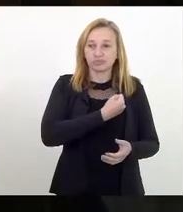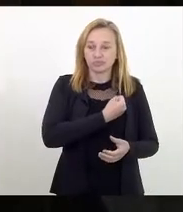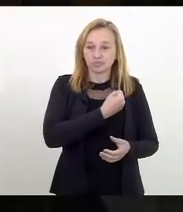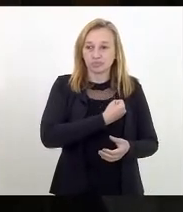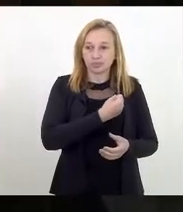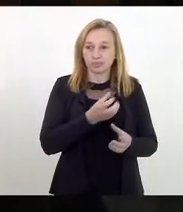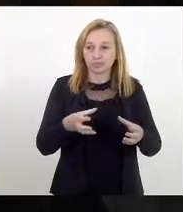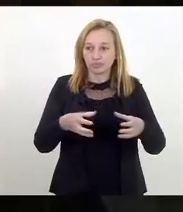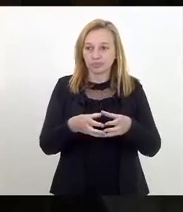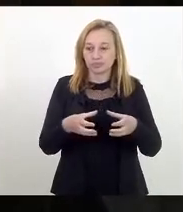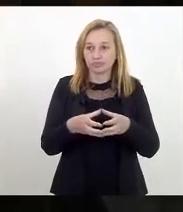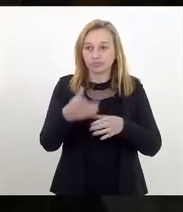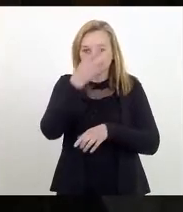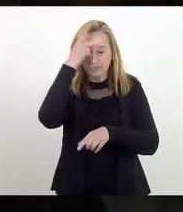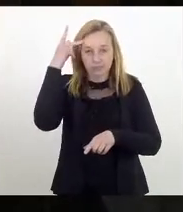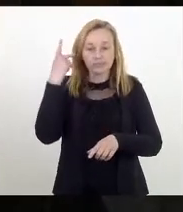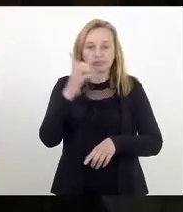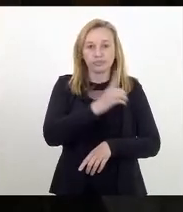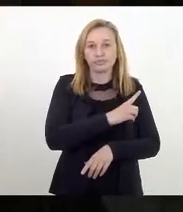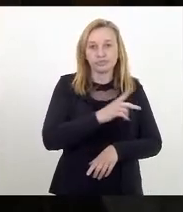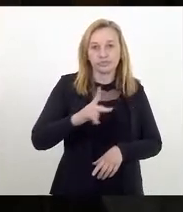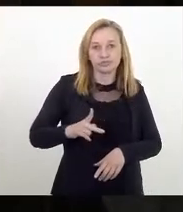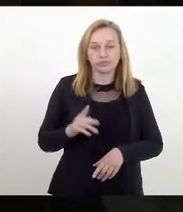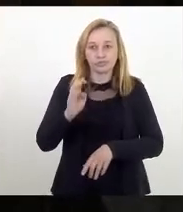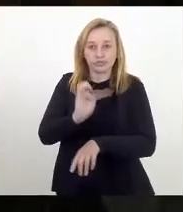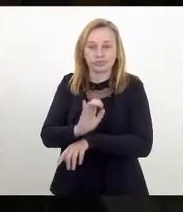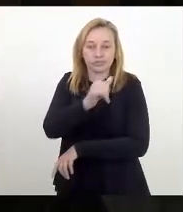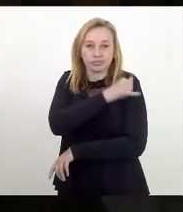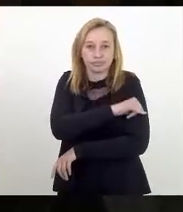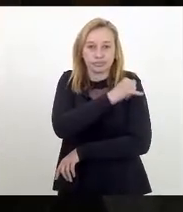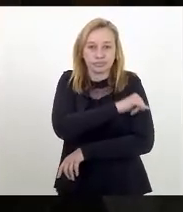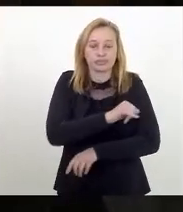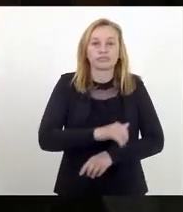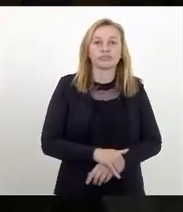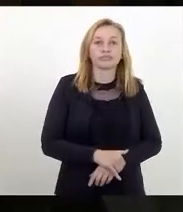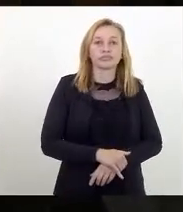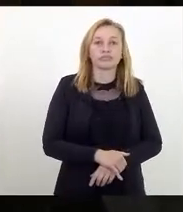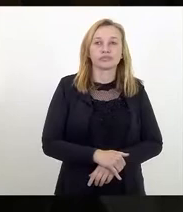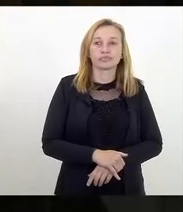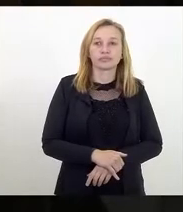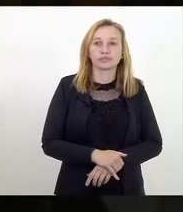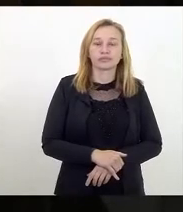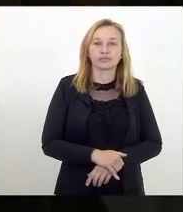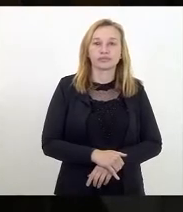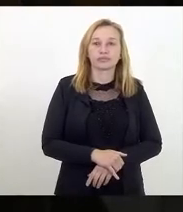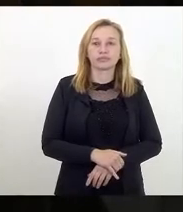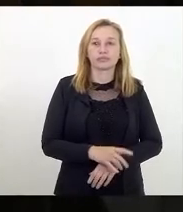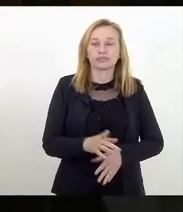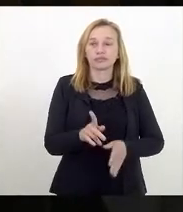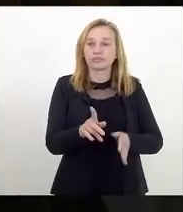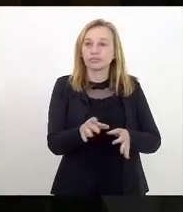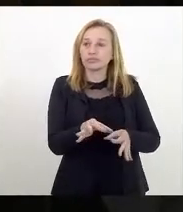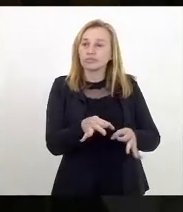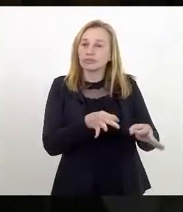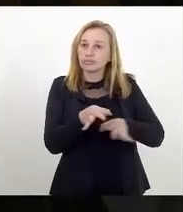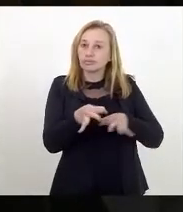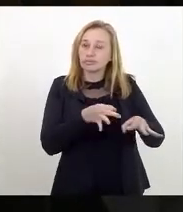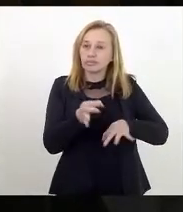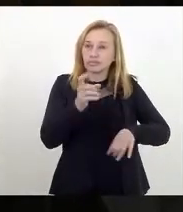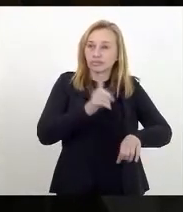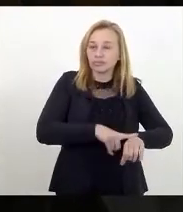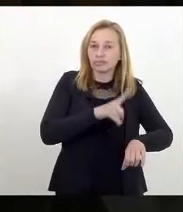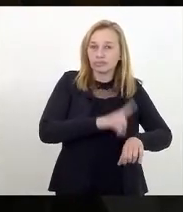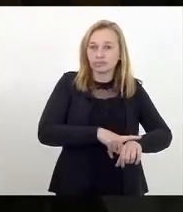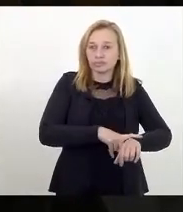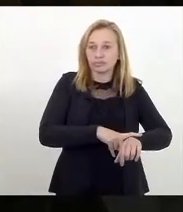apoio da Defensoria Pública do Estado do Rio de Janeiro, e institui o seu plano de cargos, carreiras e